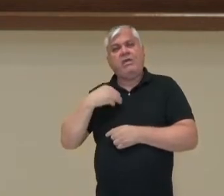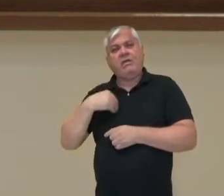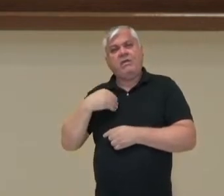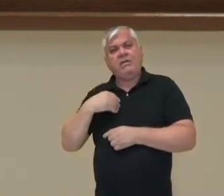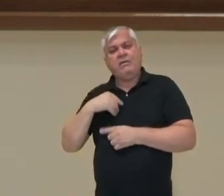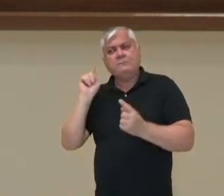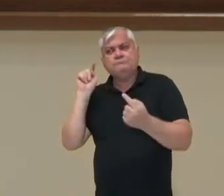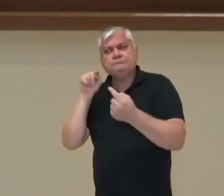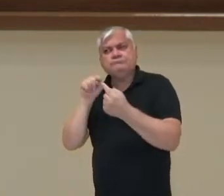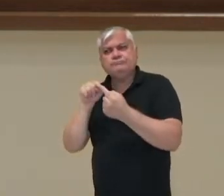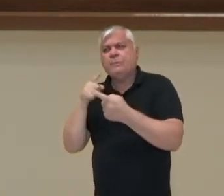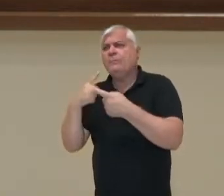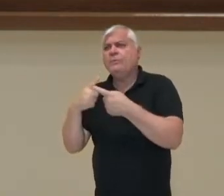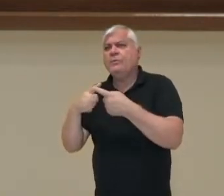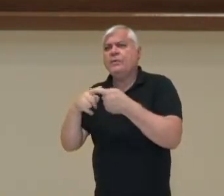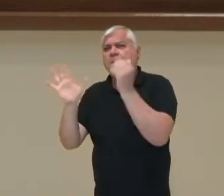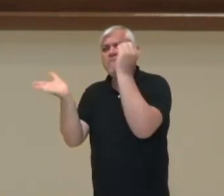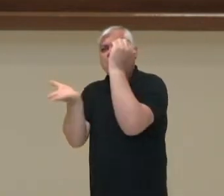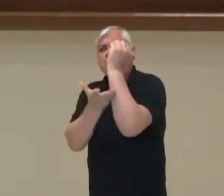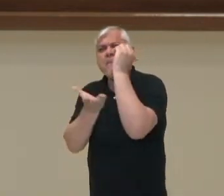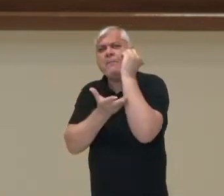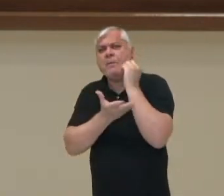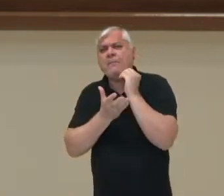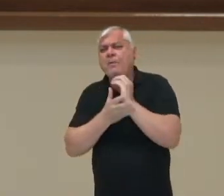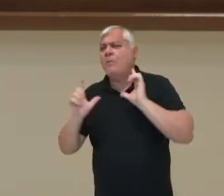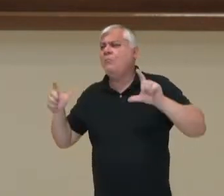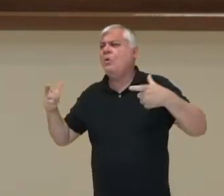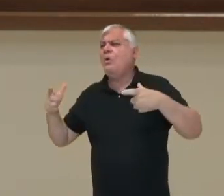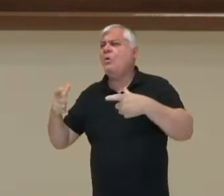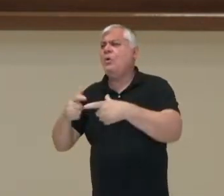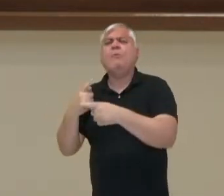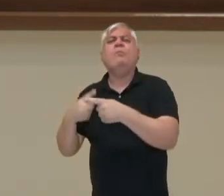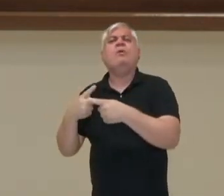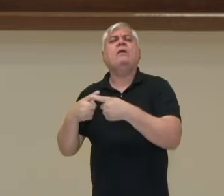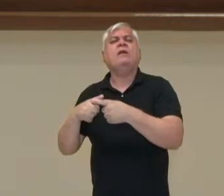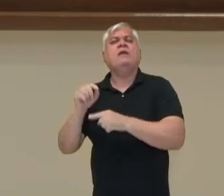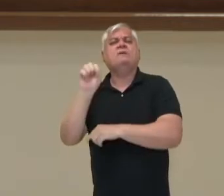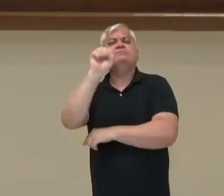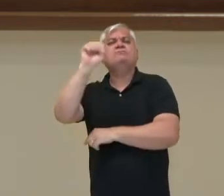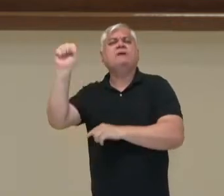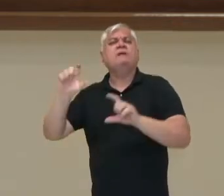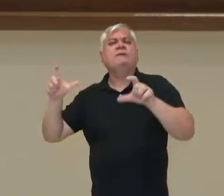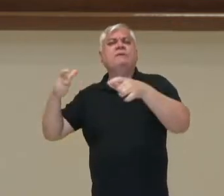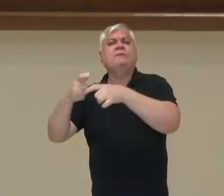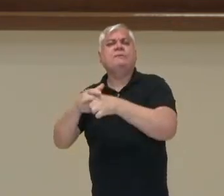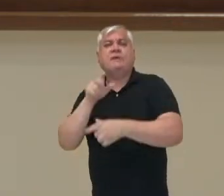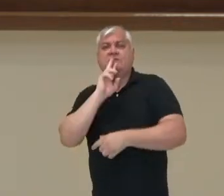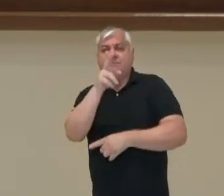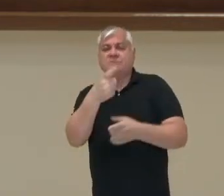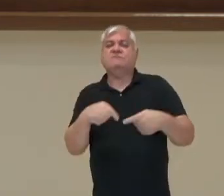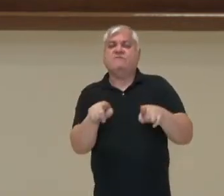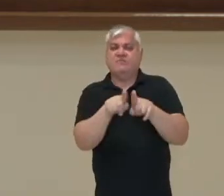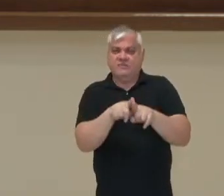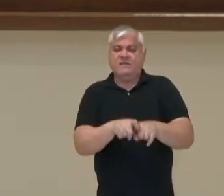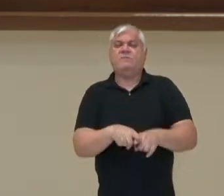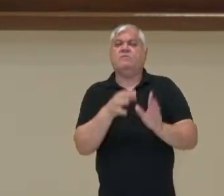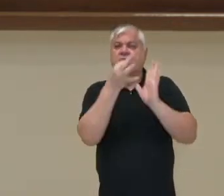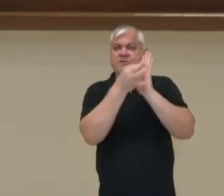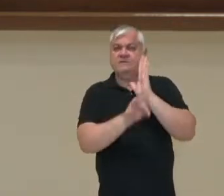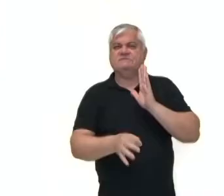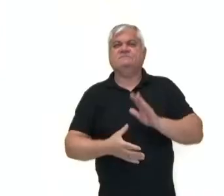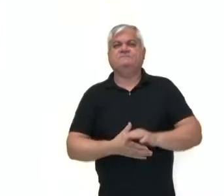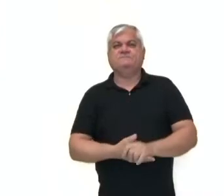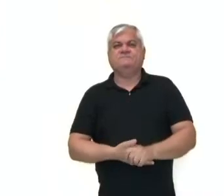ao desmatamento, à retirada da vegetação nativa da região sudeste do Brasil? Respondam e nós voltamos em seguida com a